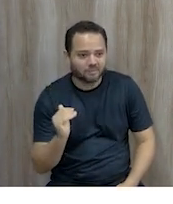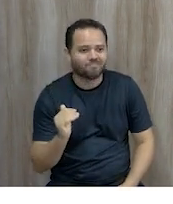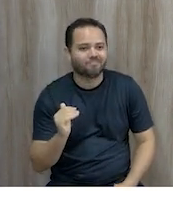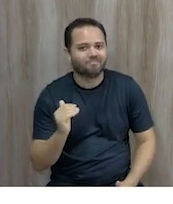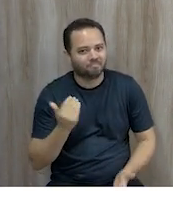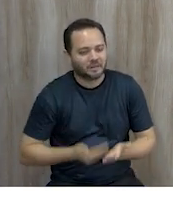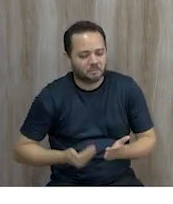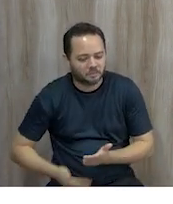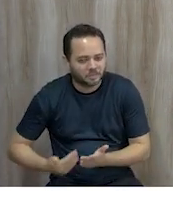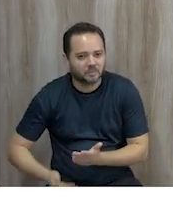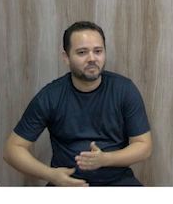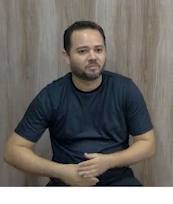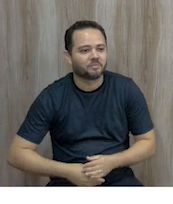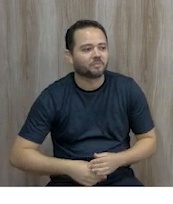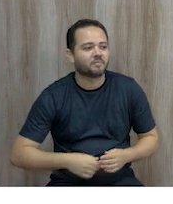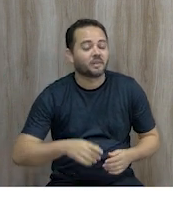lembrar?